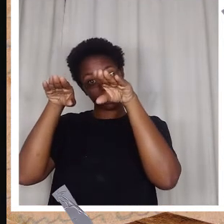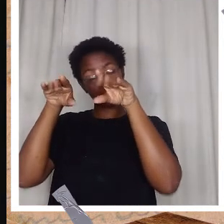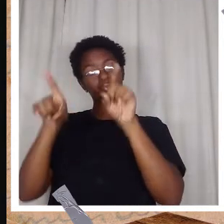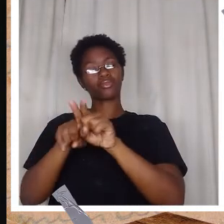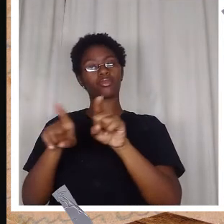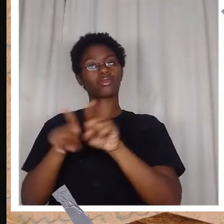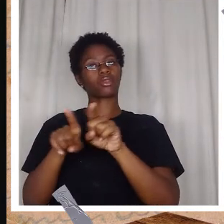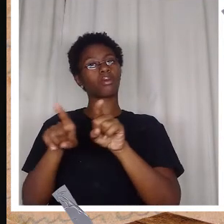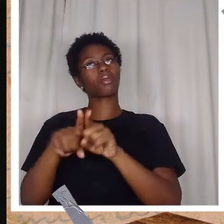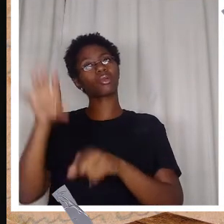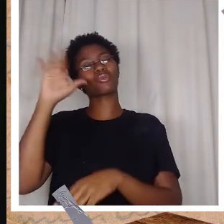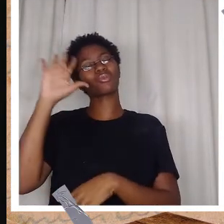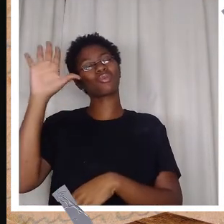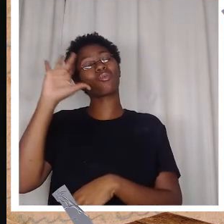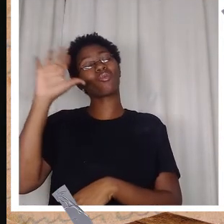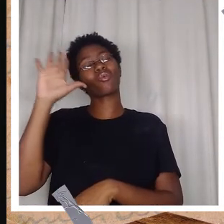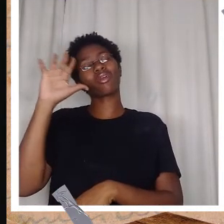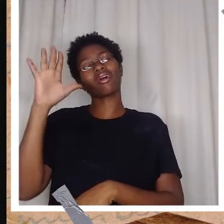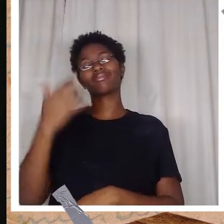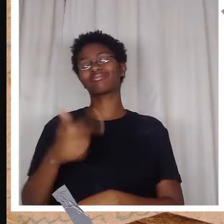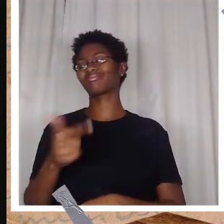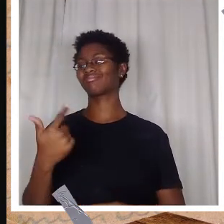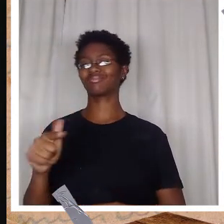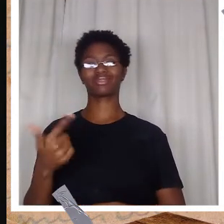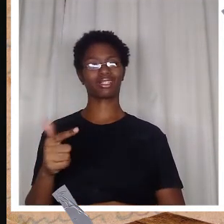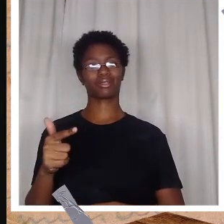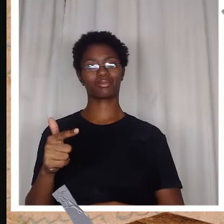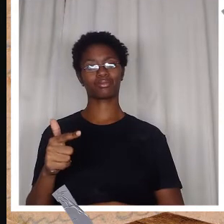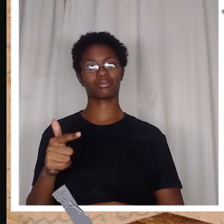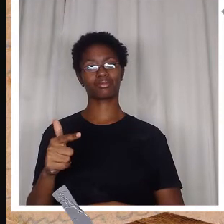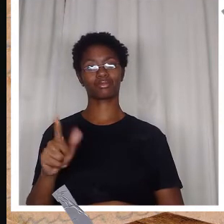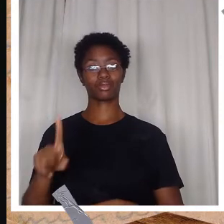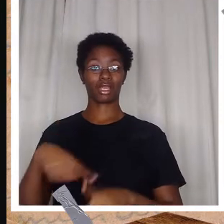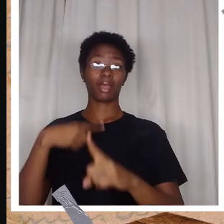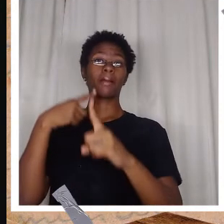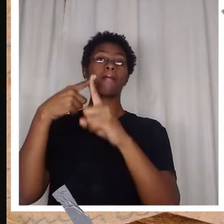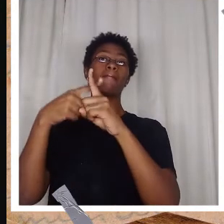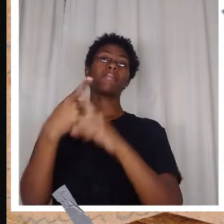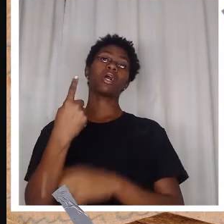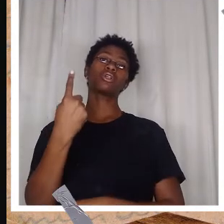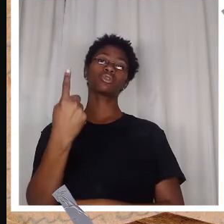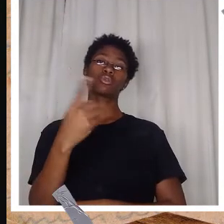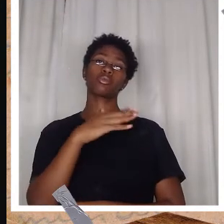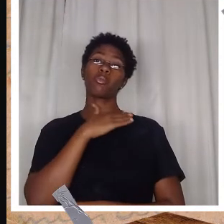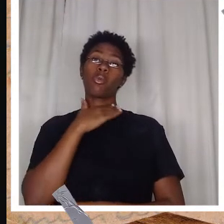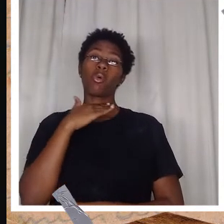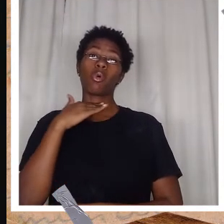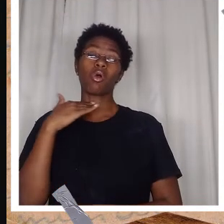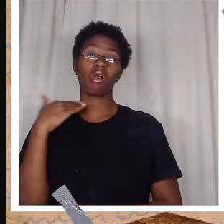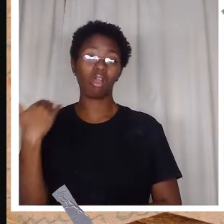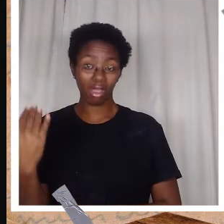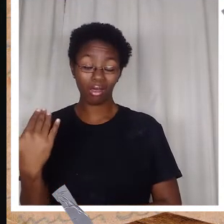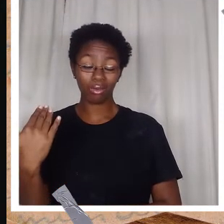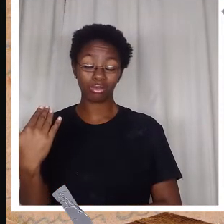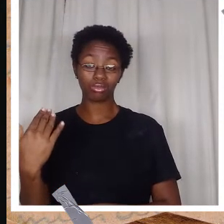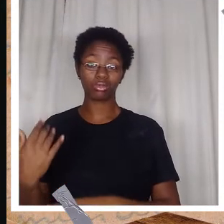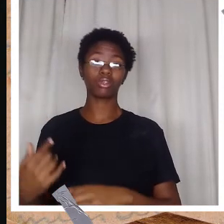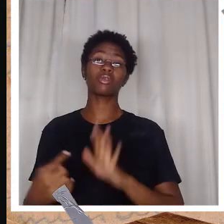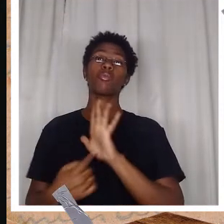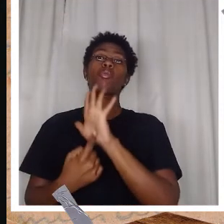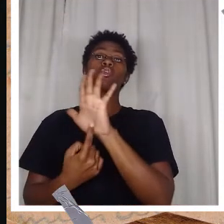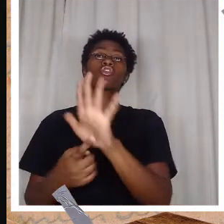um dentro do escancaramento que é a sua morte, mostrando que, infelizmente,